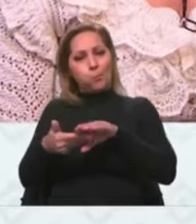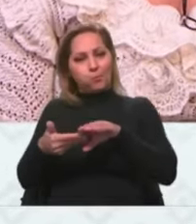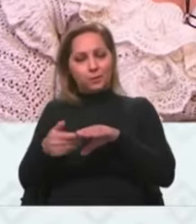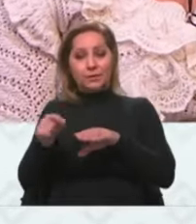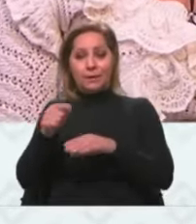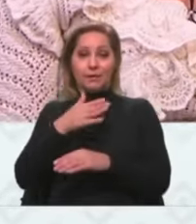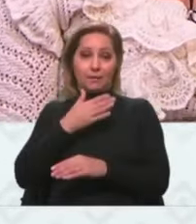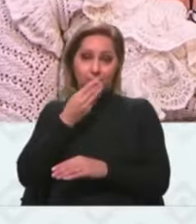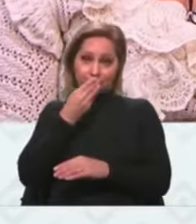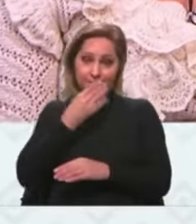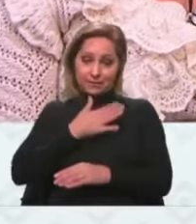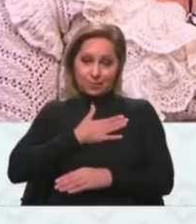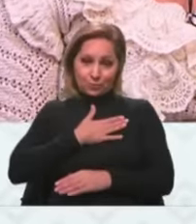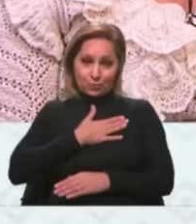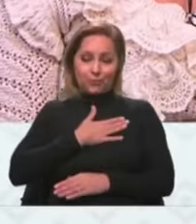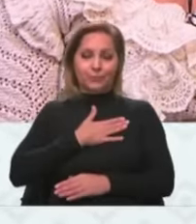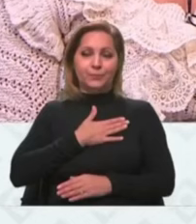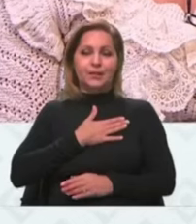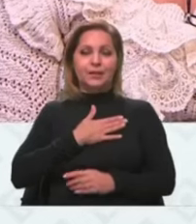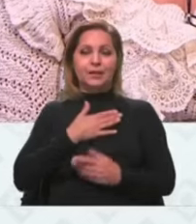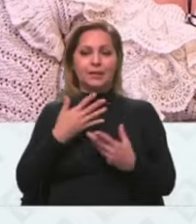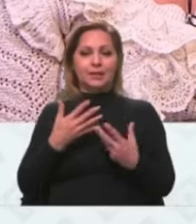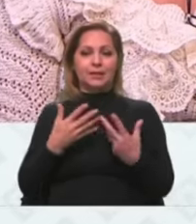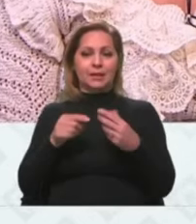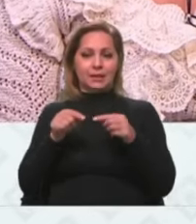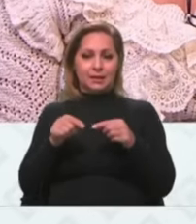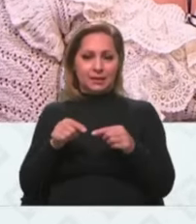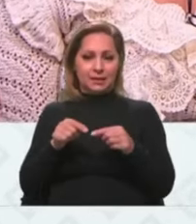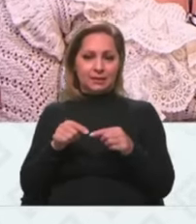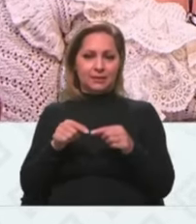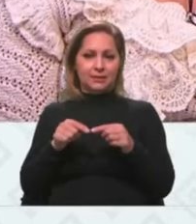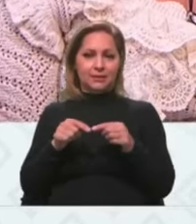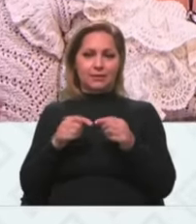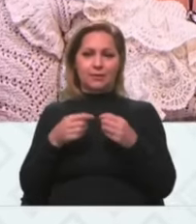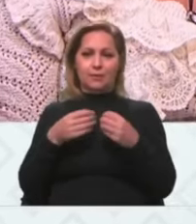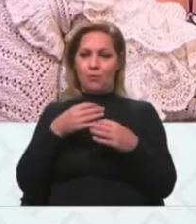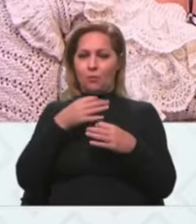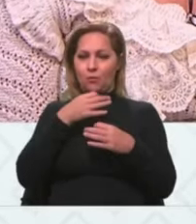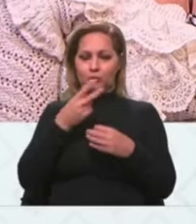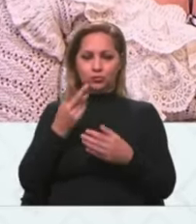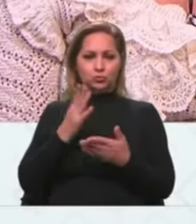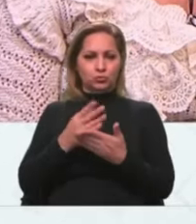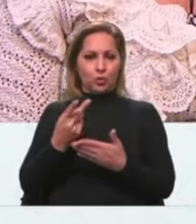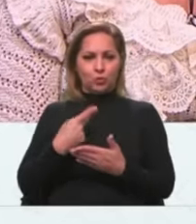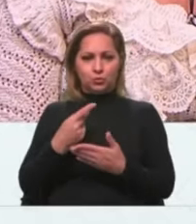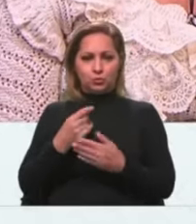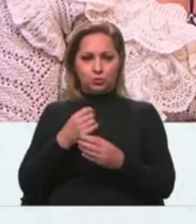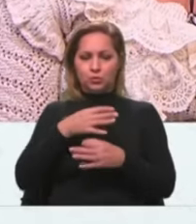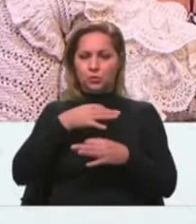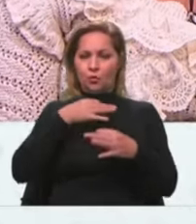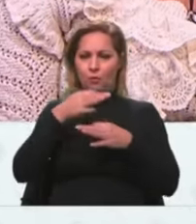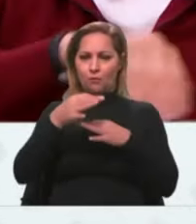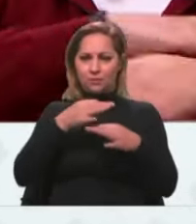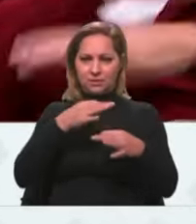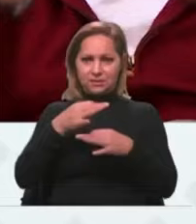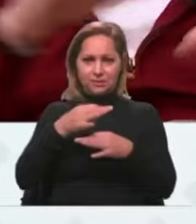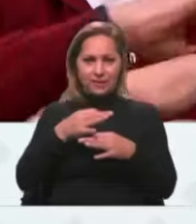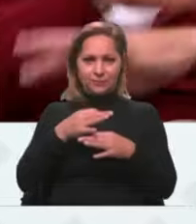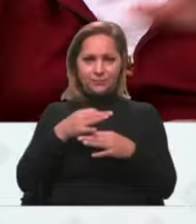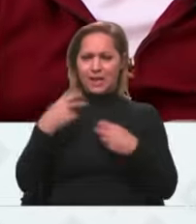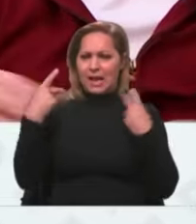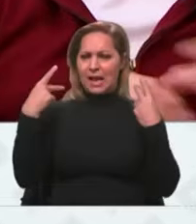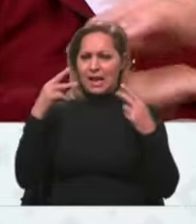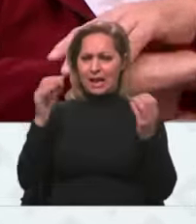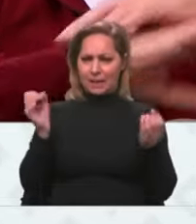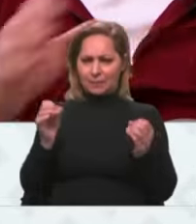adorou. Pronto, e tivemos e aí pusemos tudo. Estávamos só os dois, conversámos, sem câmara,